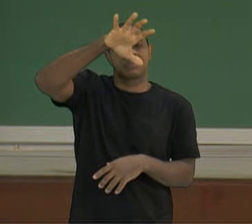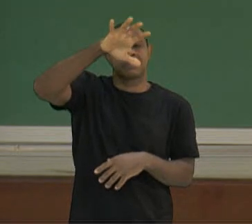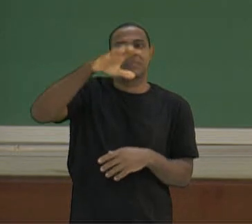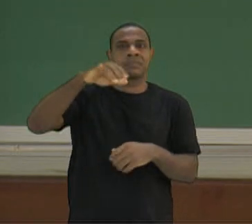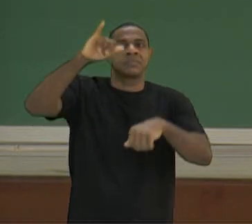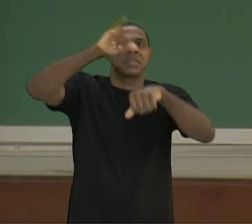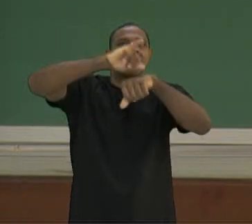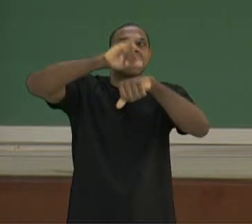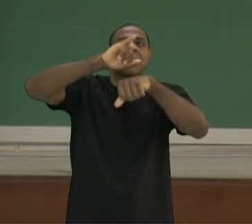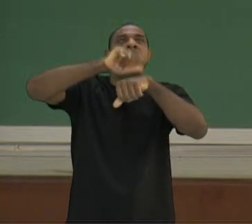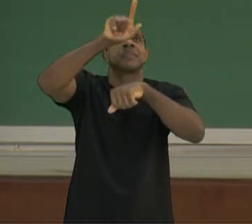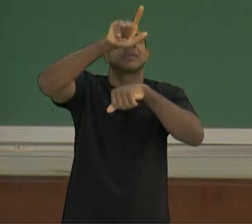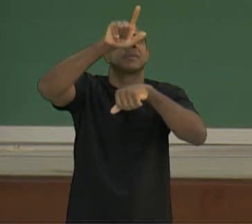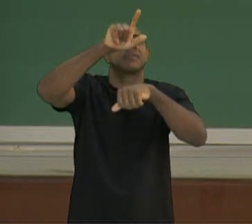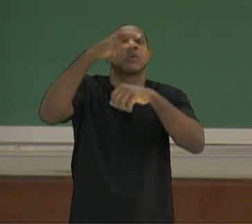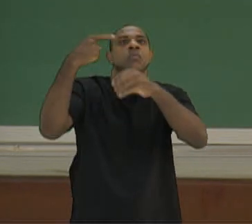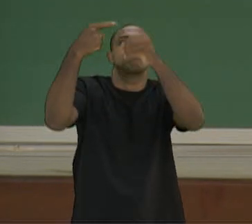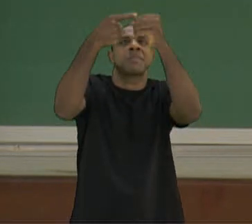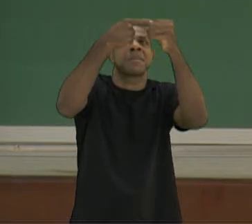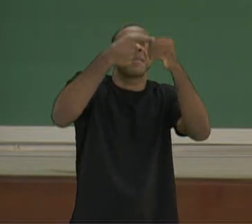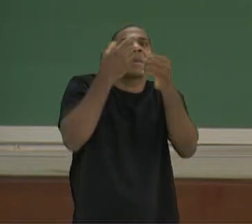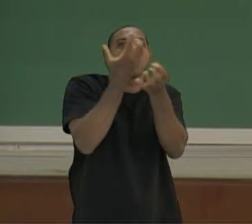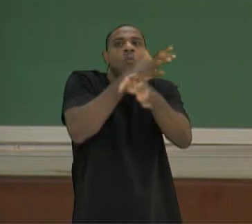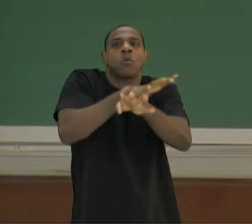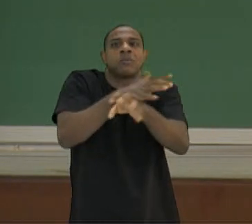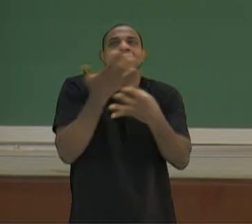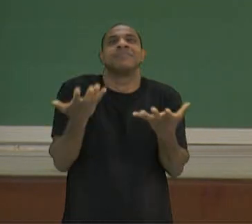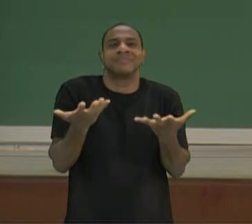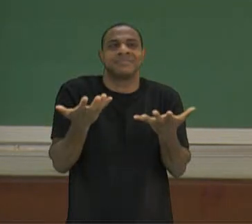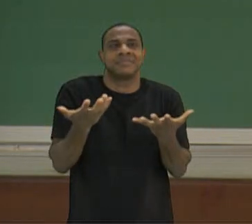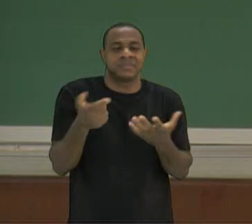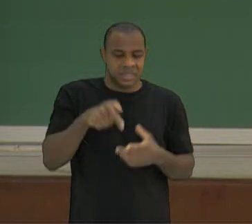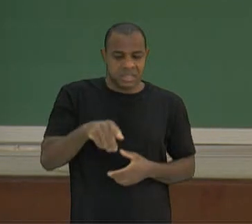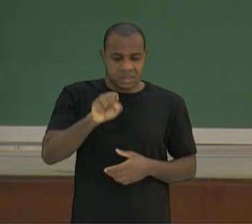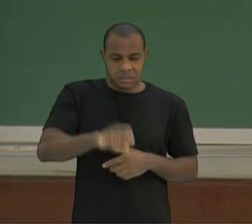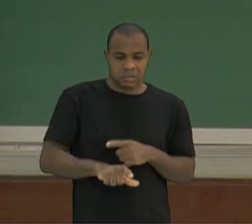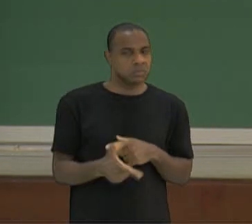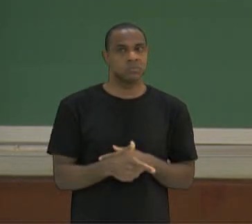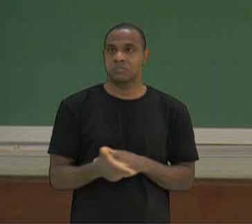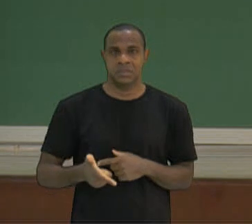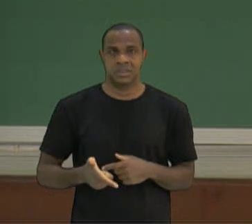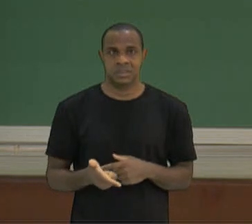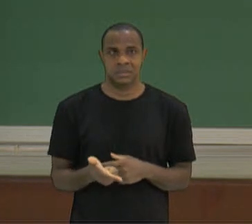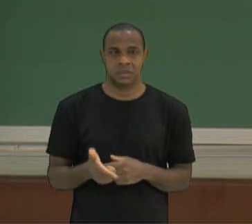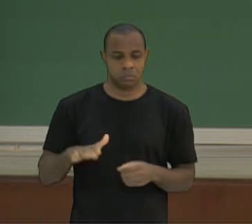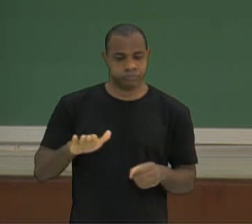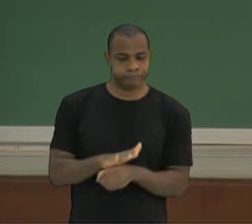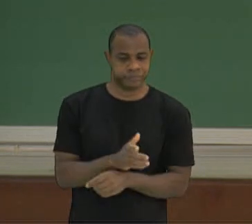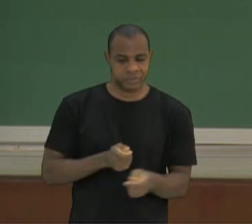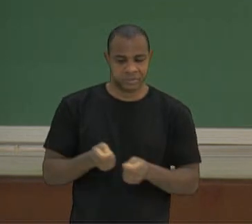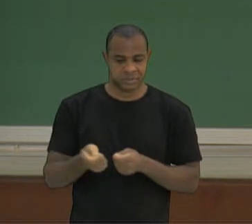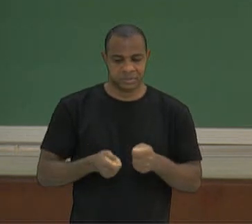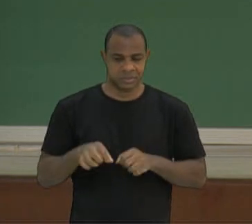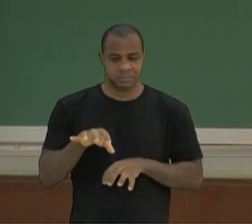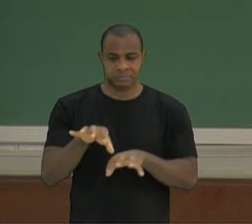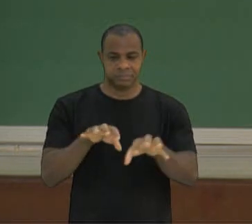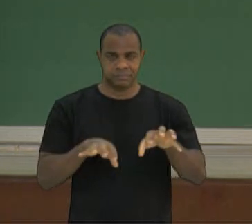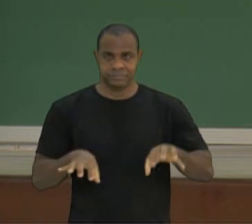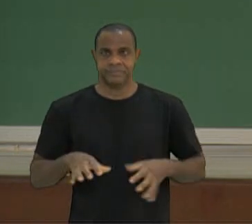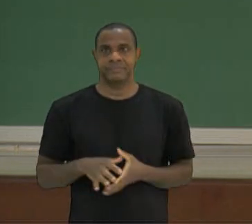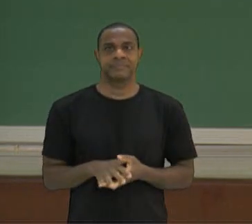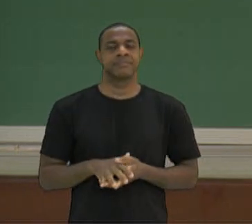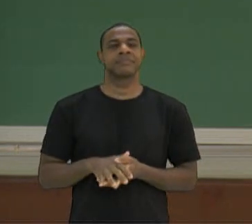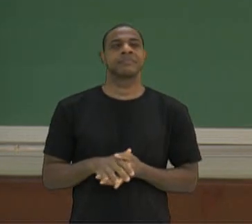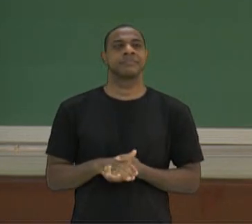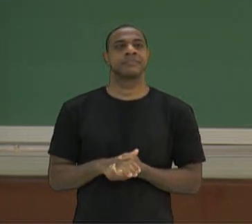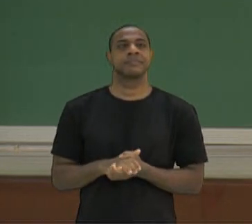grandes áreas onde a gente não tem nada de população. Isso a gente não vê na região sul, por isso que a gente diz que ela foi diferente se eu comparar com outras partes